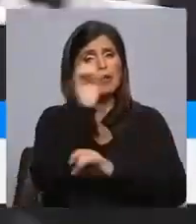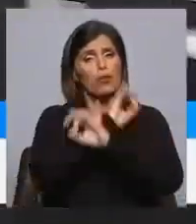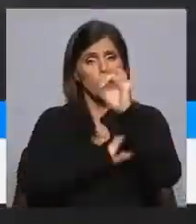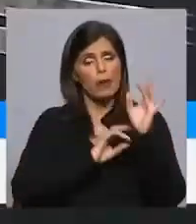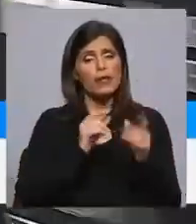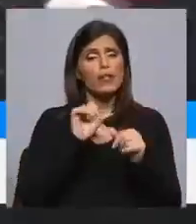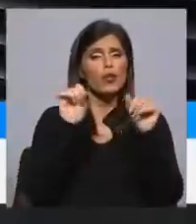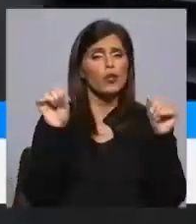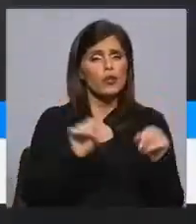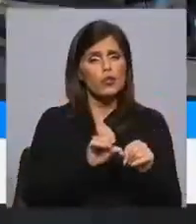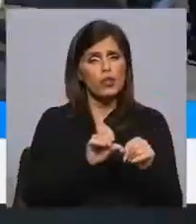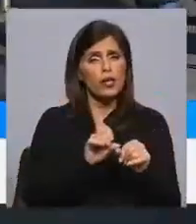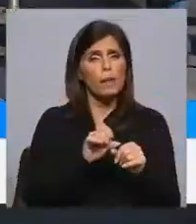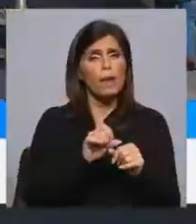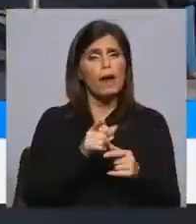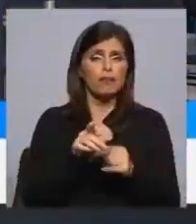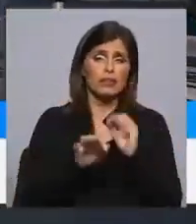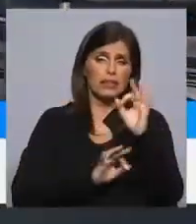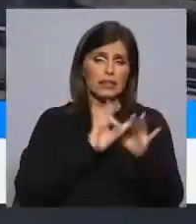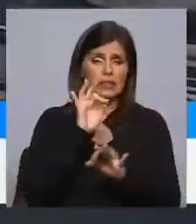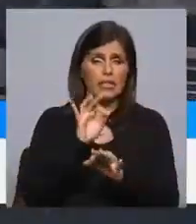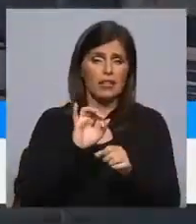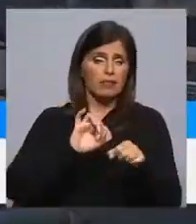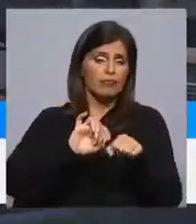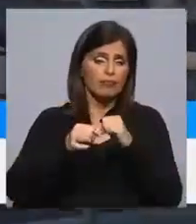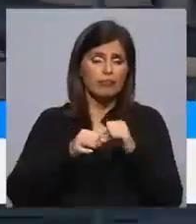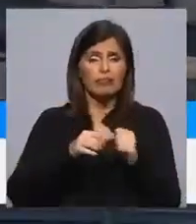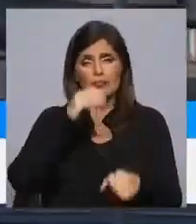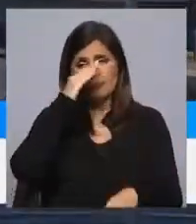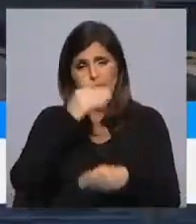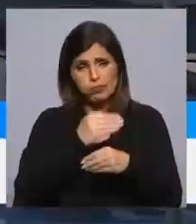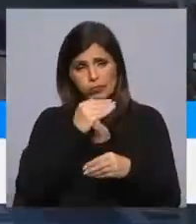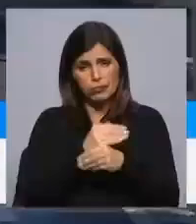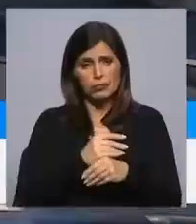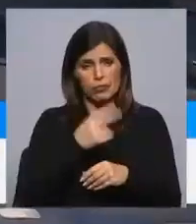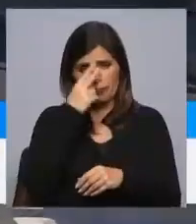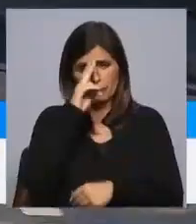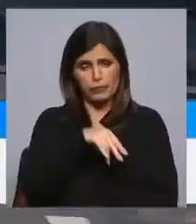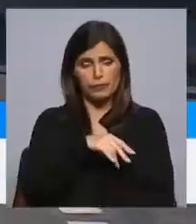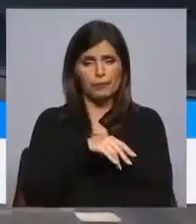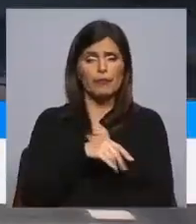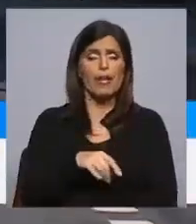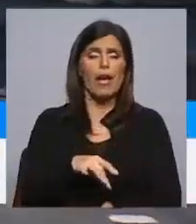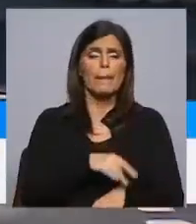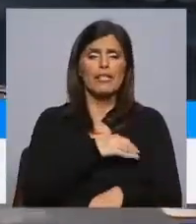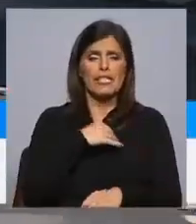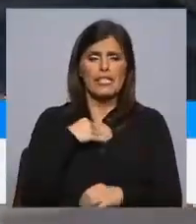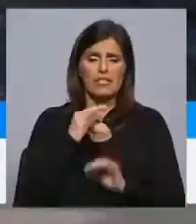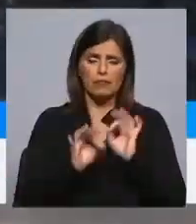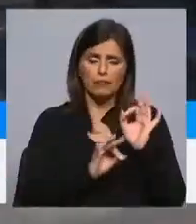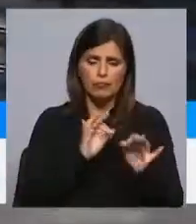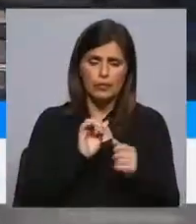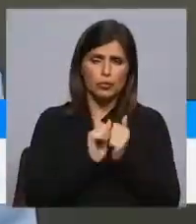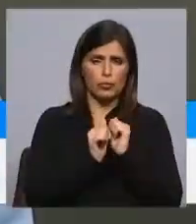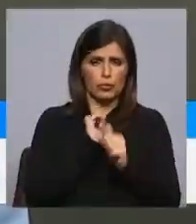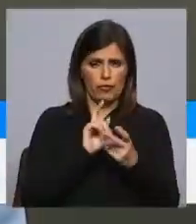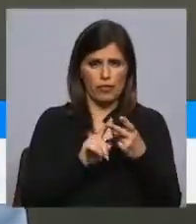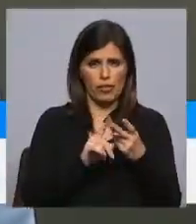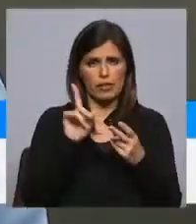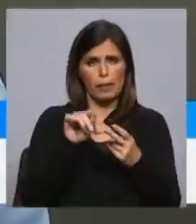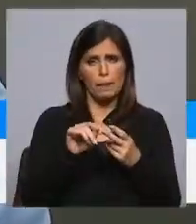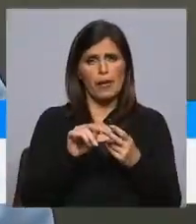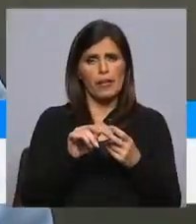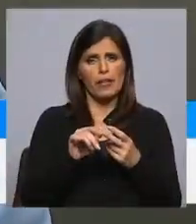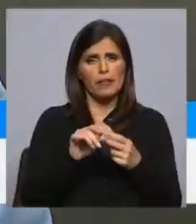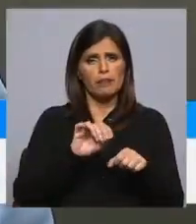locomotor para tratar lesões incapacitantes. Passando pela medicina regenerativa, passando pela medicina desportiva, mas também pelas